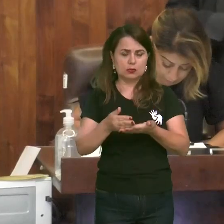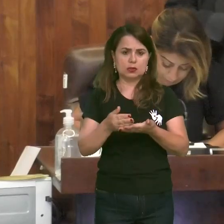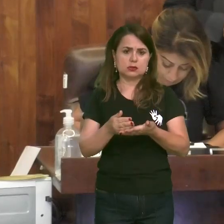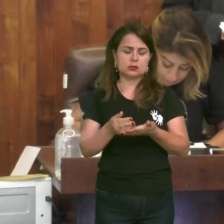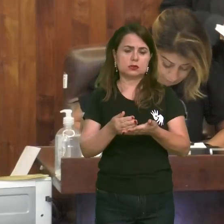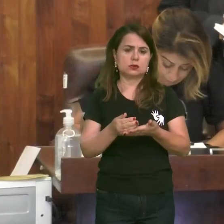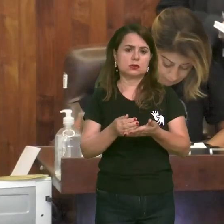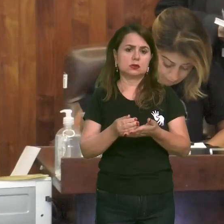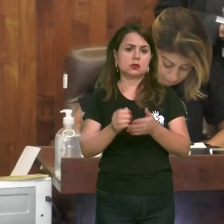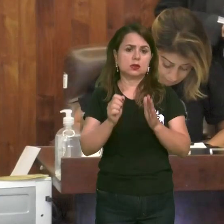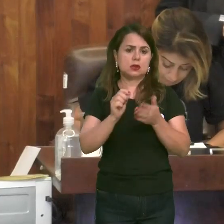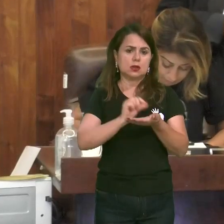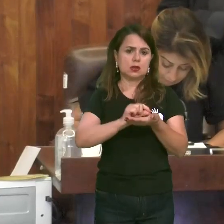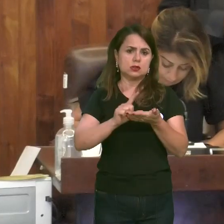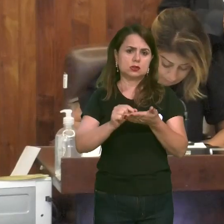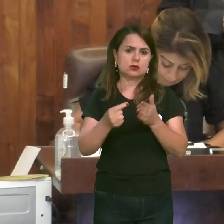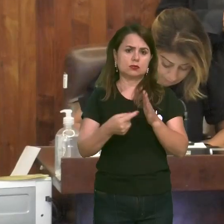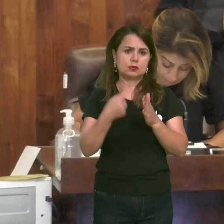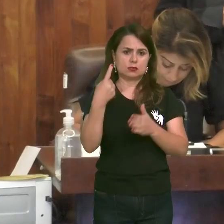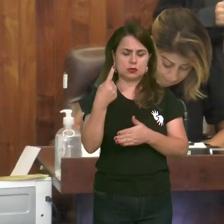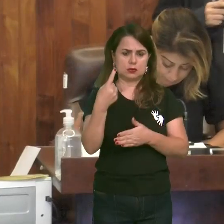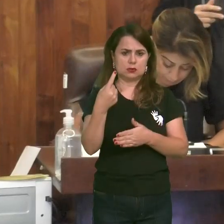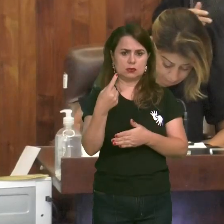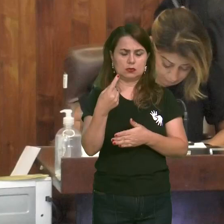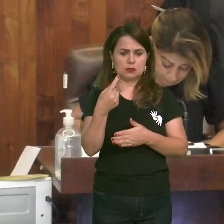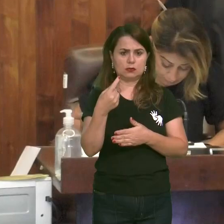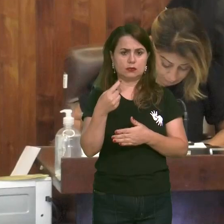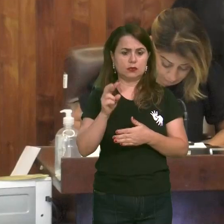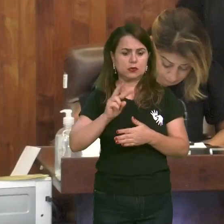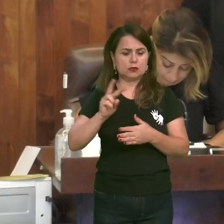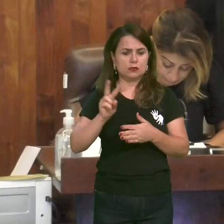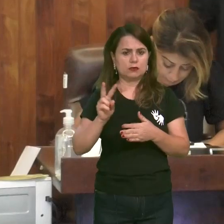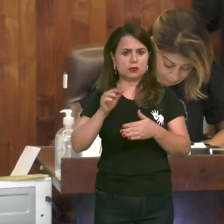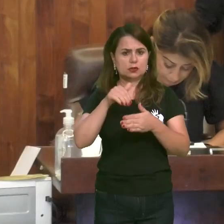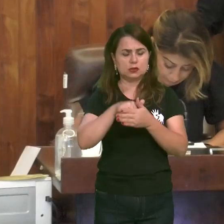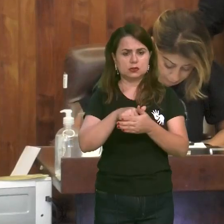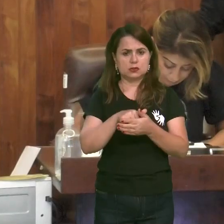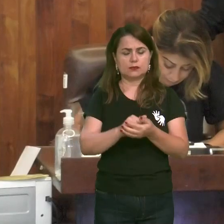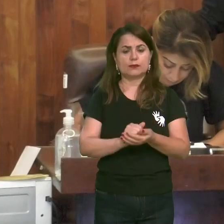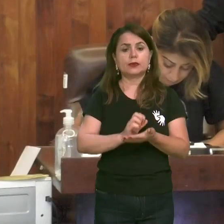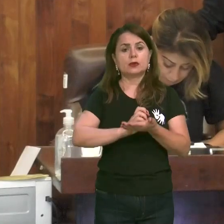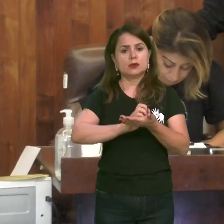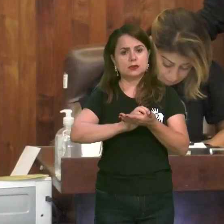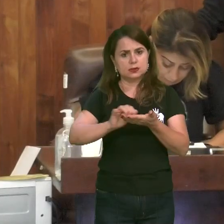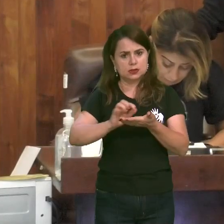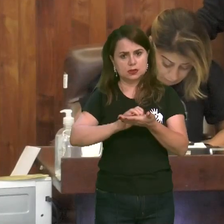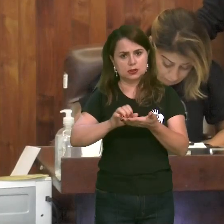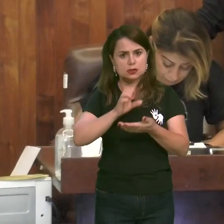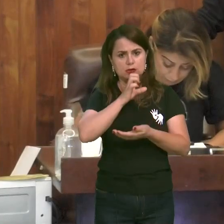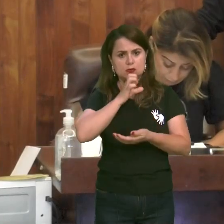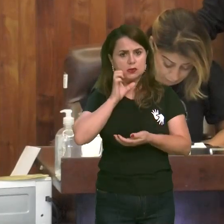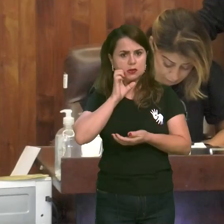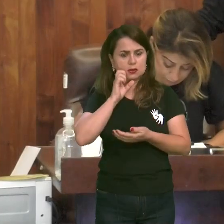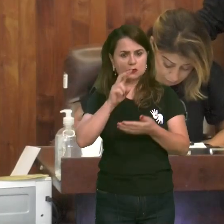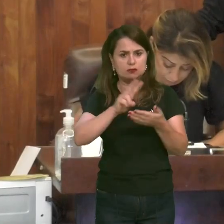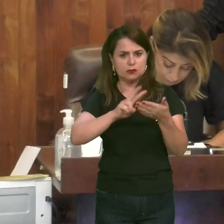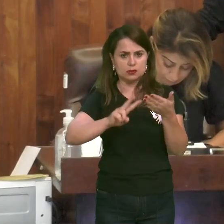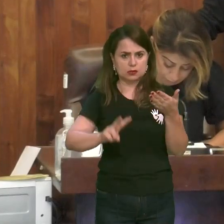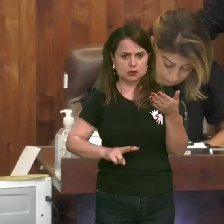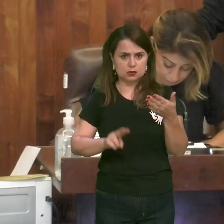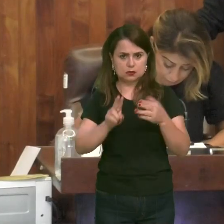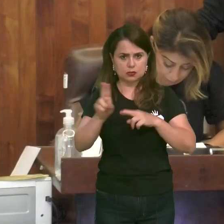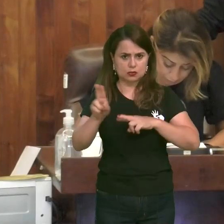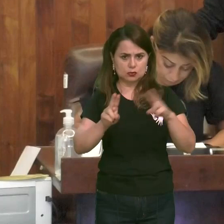em votação artigo primeiro trata-se de votação qualificada a chamada do segundo secretário Vereador era Jeca